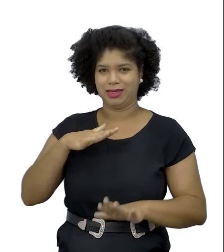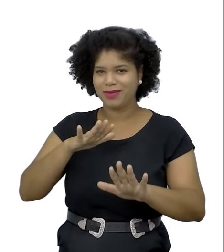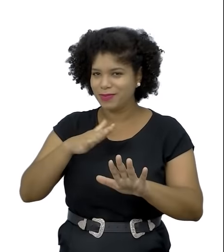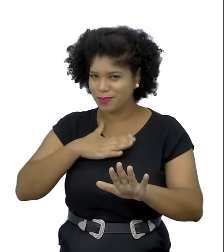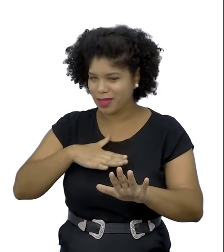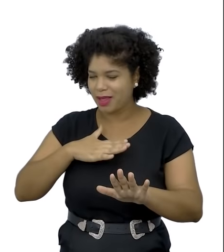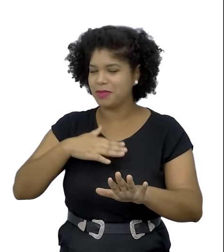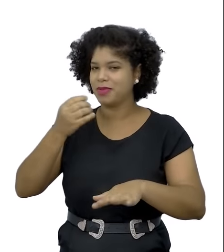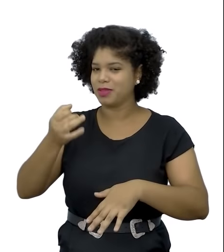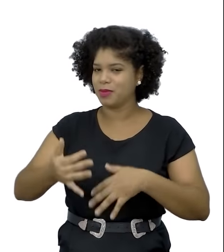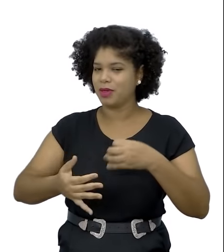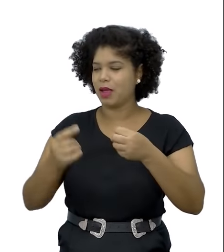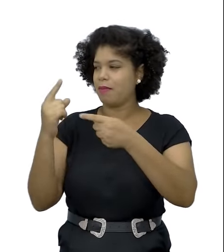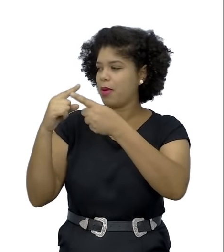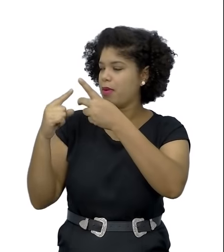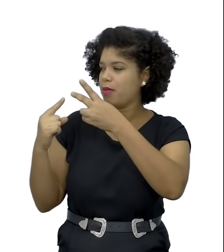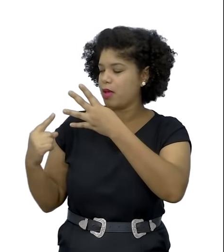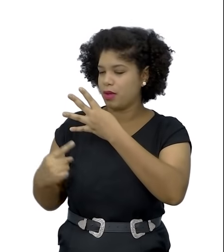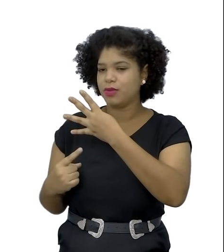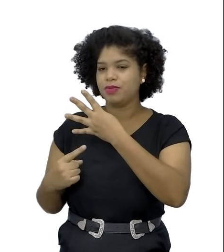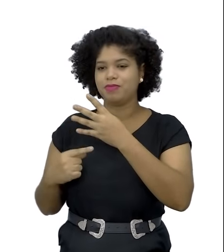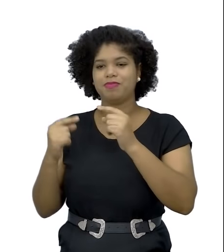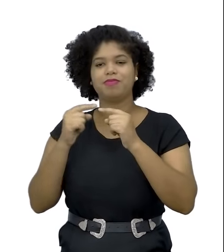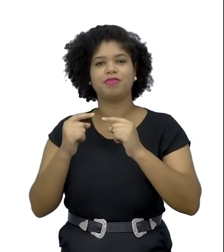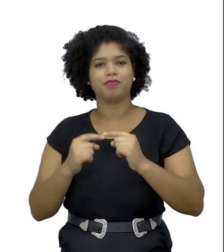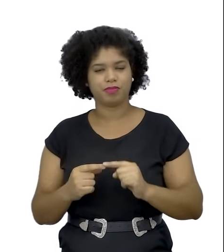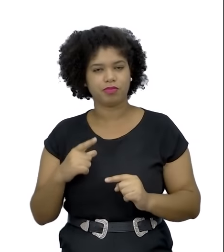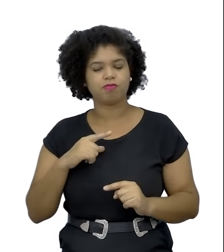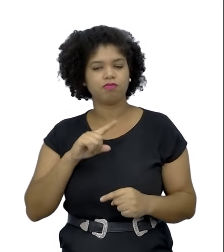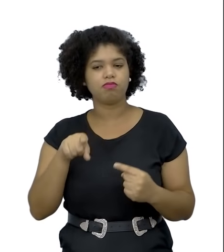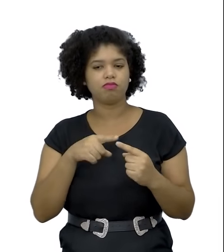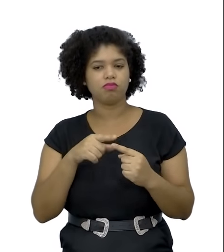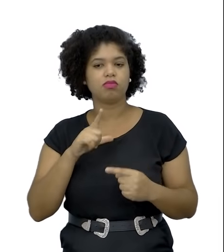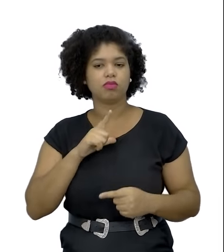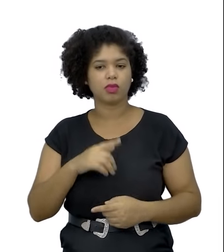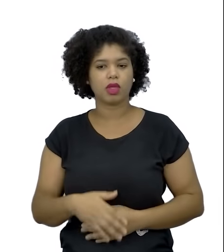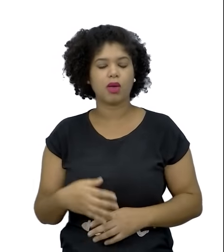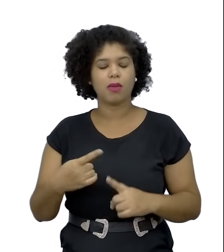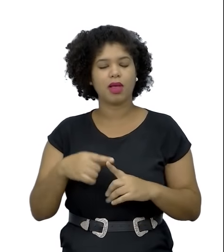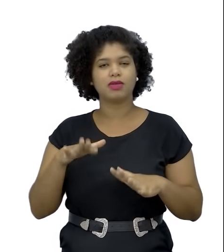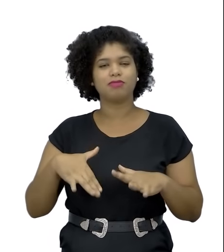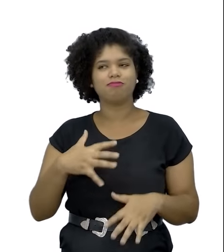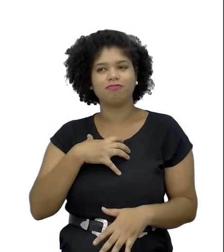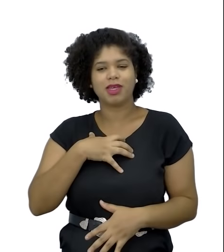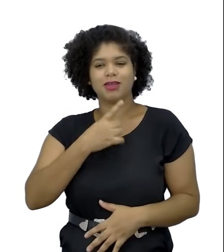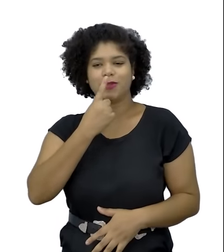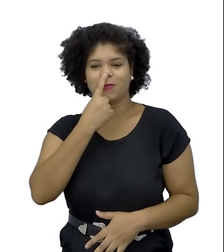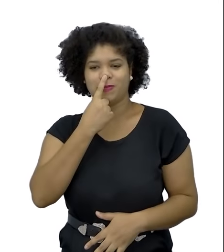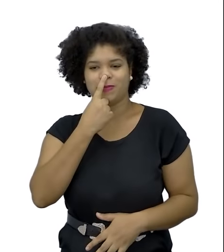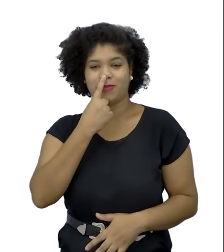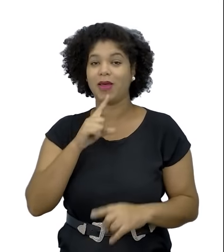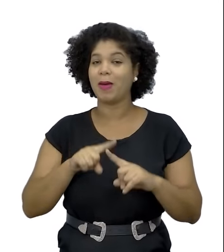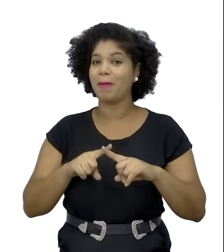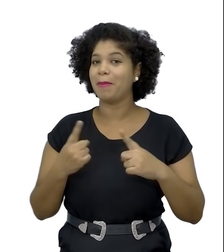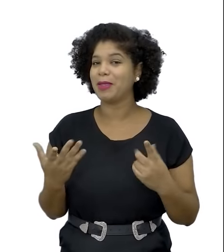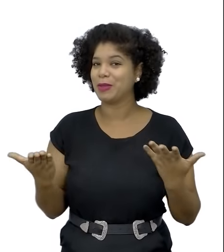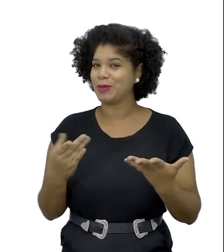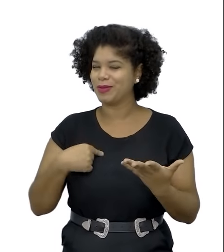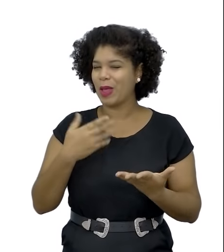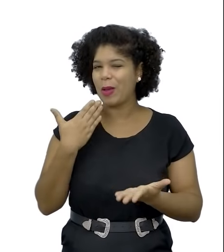ouve falar de primeiro, né? Quando é a nossa primeira aproximação. Mas hoje a gente vai discutir